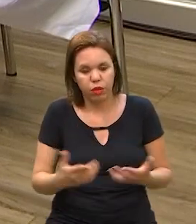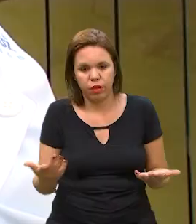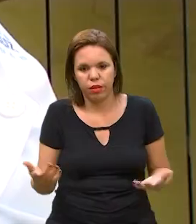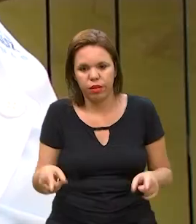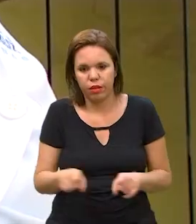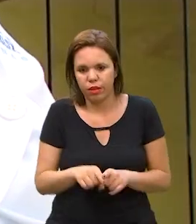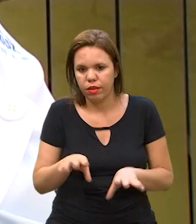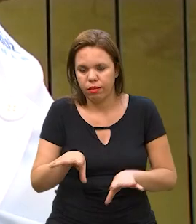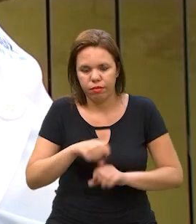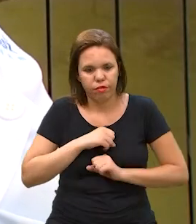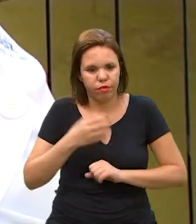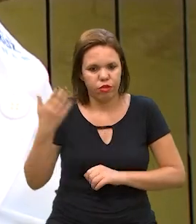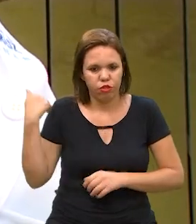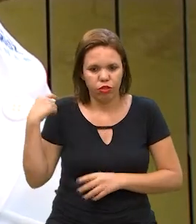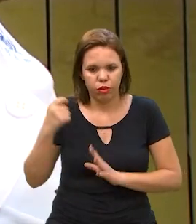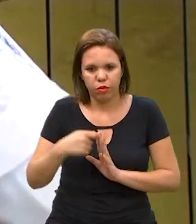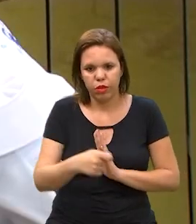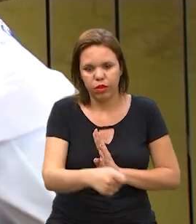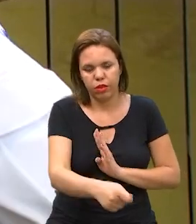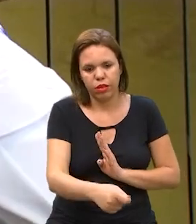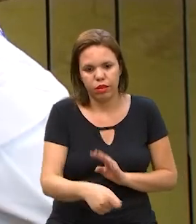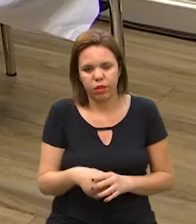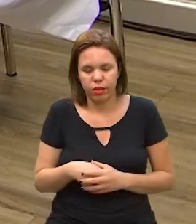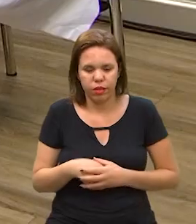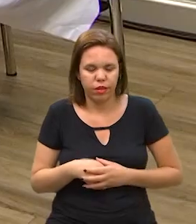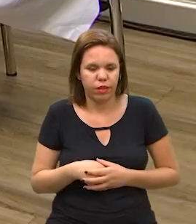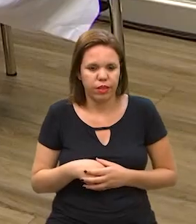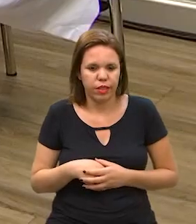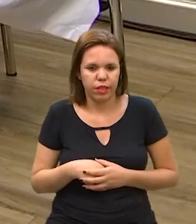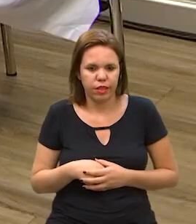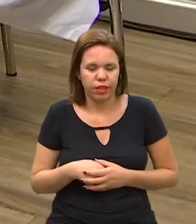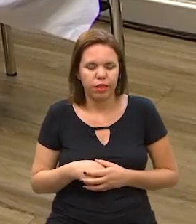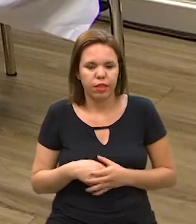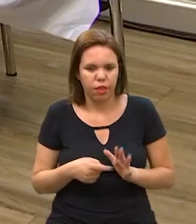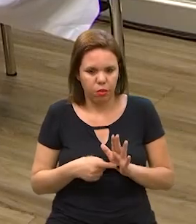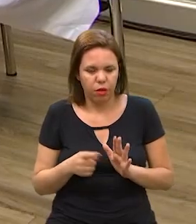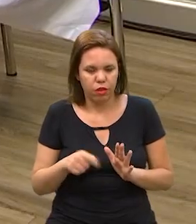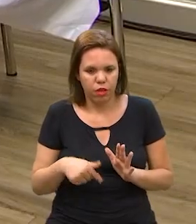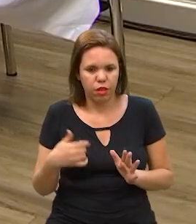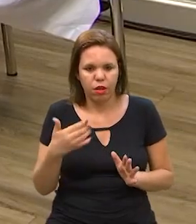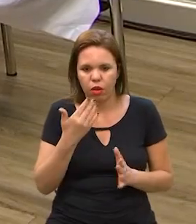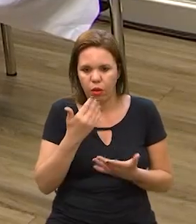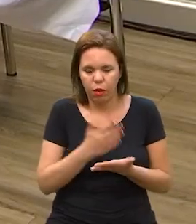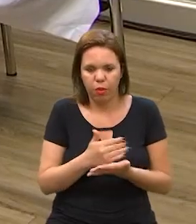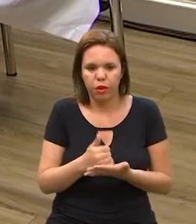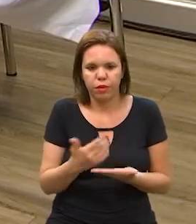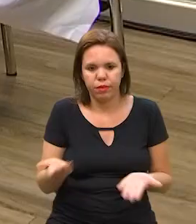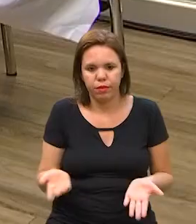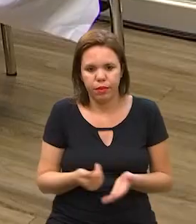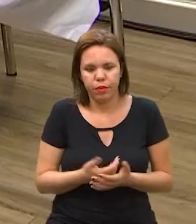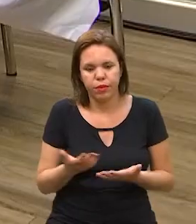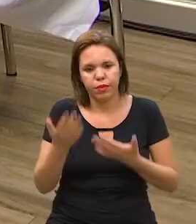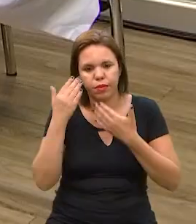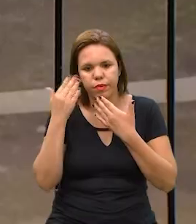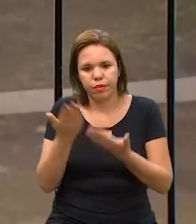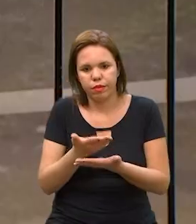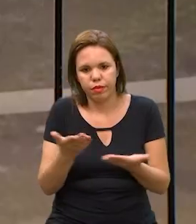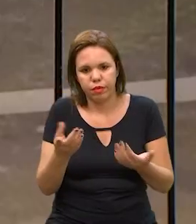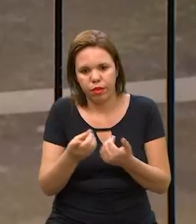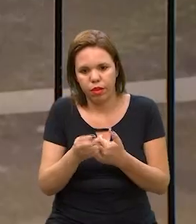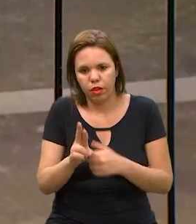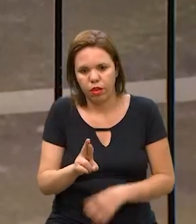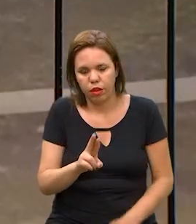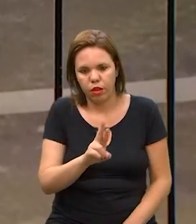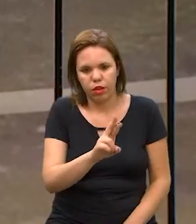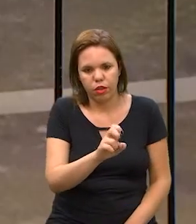HB Glicada. glicada tá aqui, ó. Tá aqui o bolinho do aniversário. Olha, eu quero